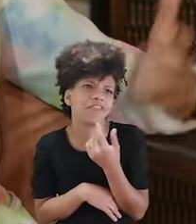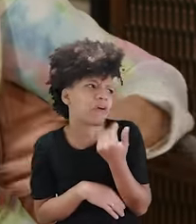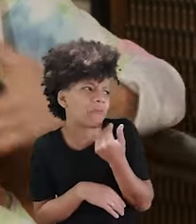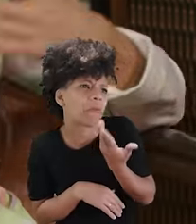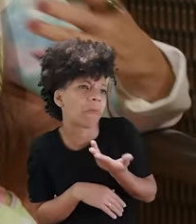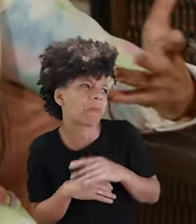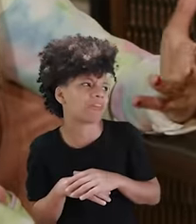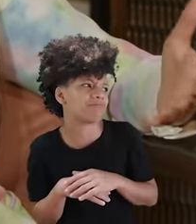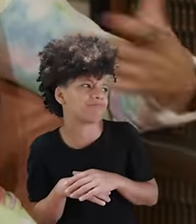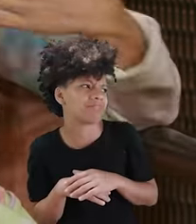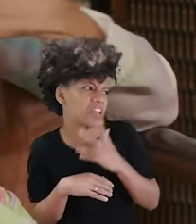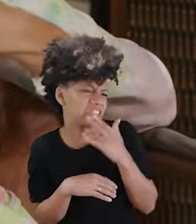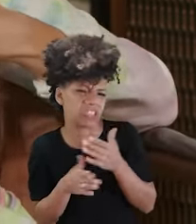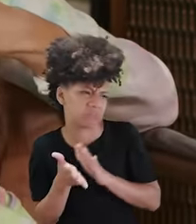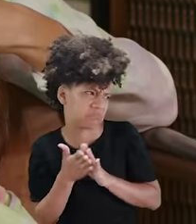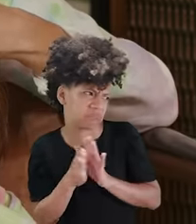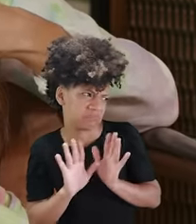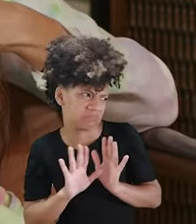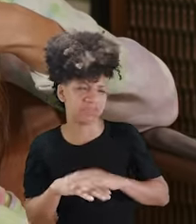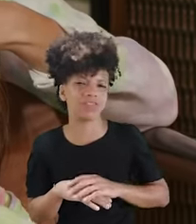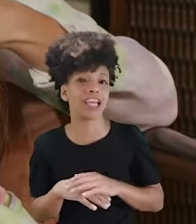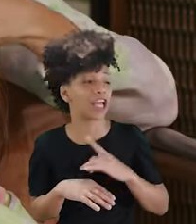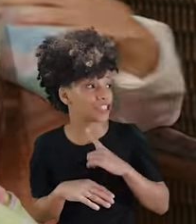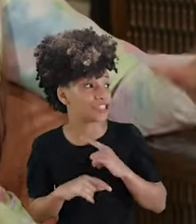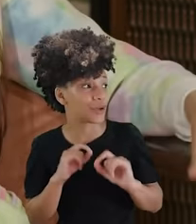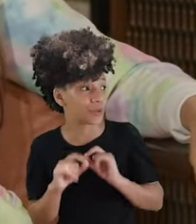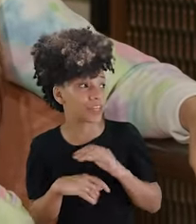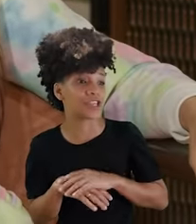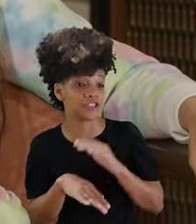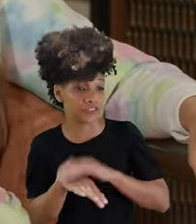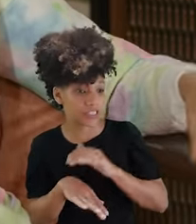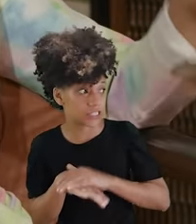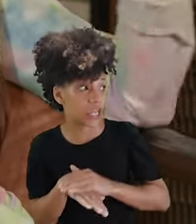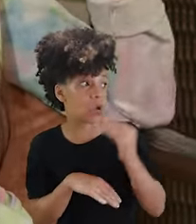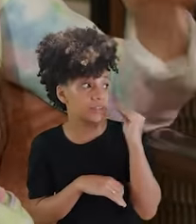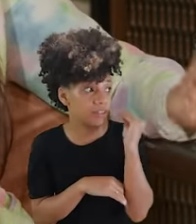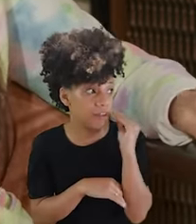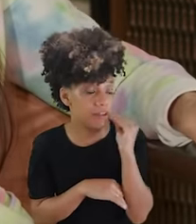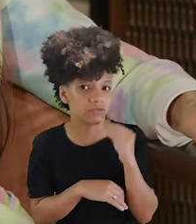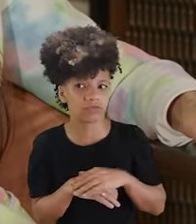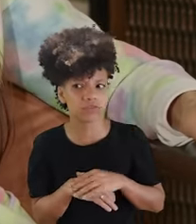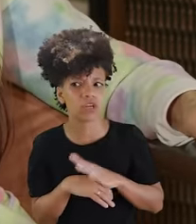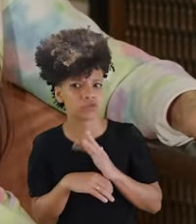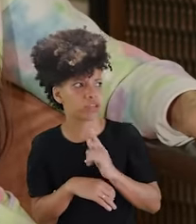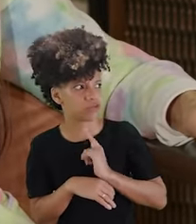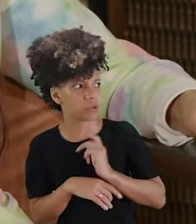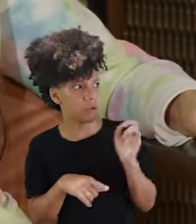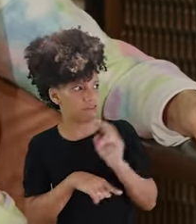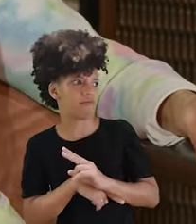de fazer os testes tudo e eu já tinha um cargo né eu fico meu bolo voltei doidona